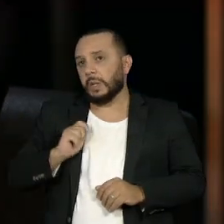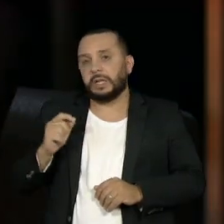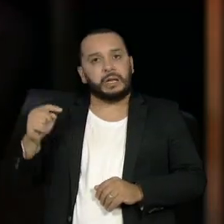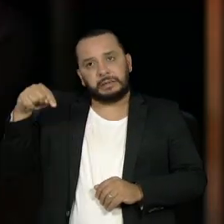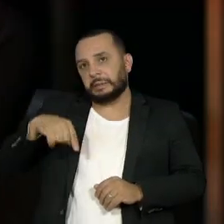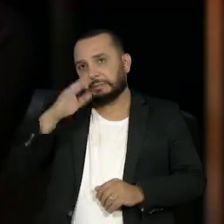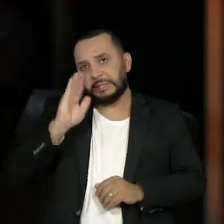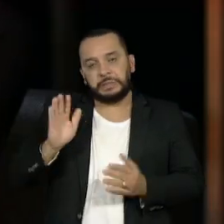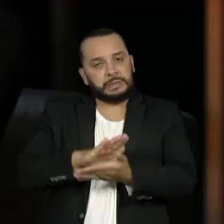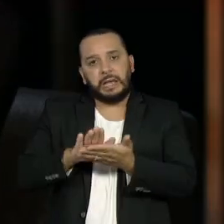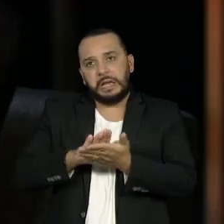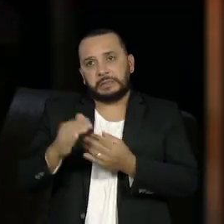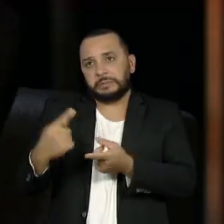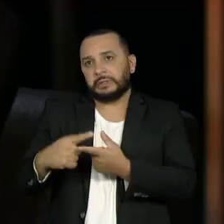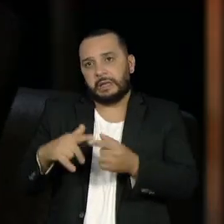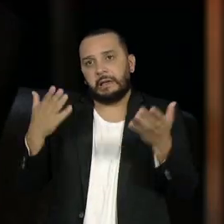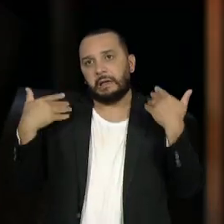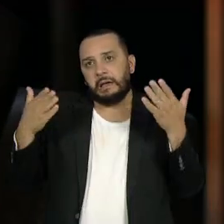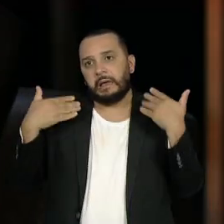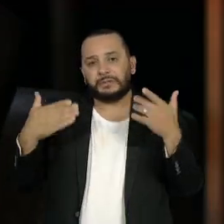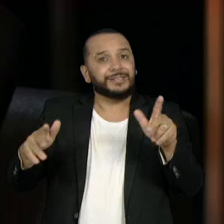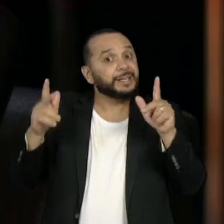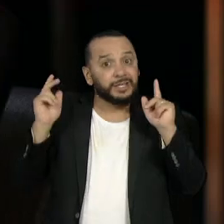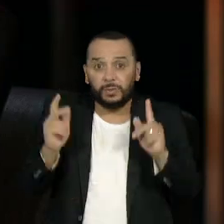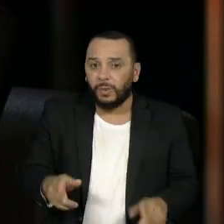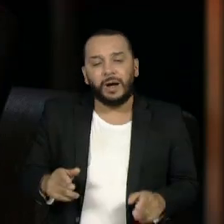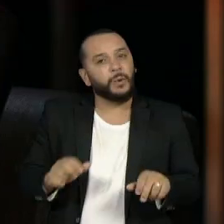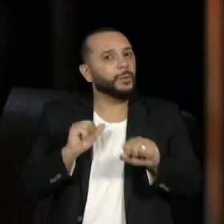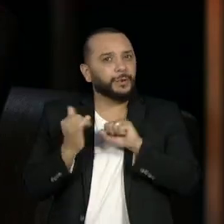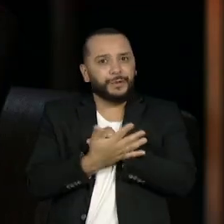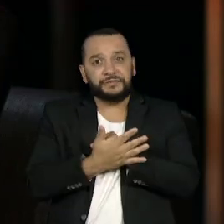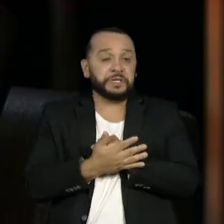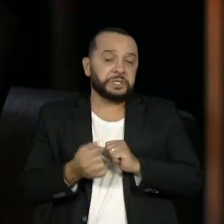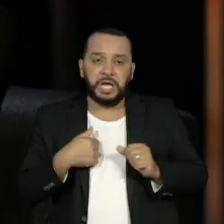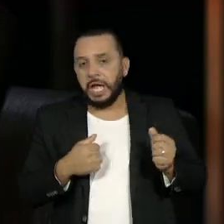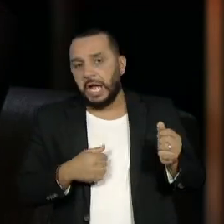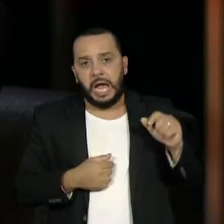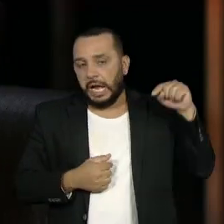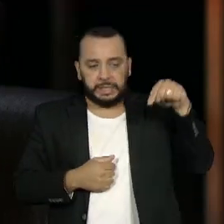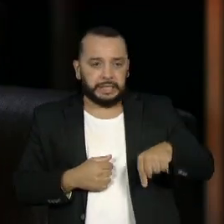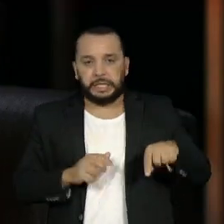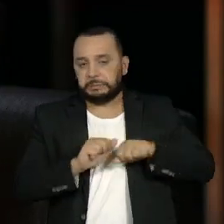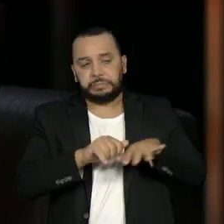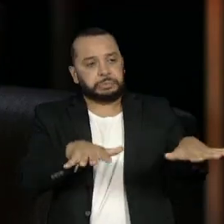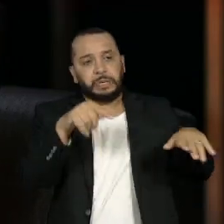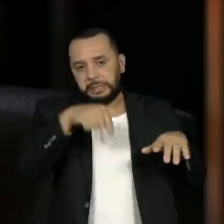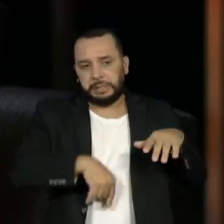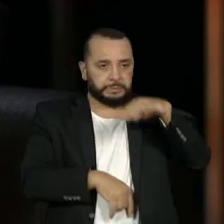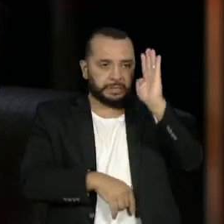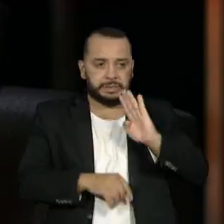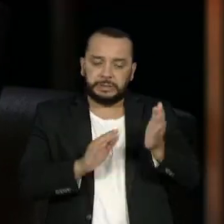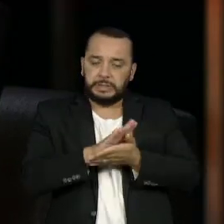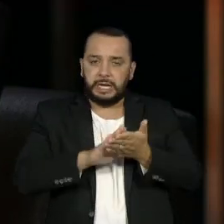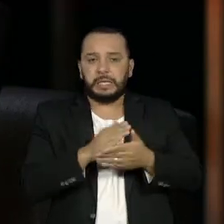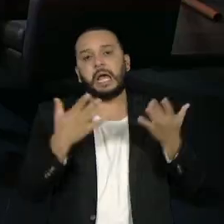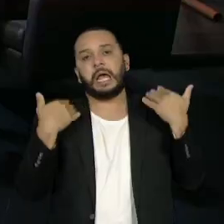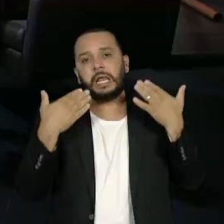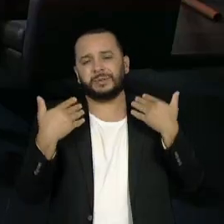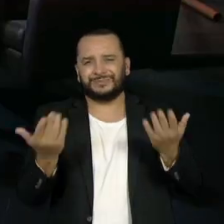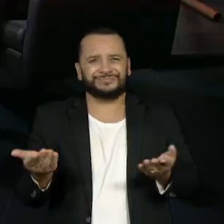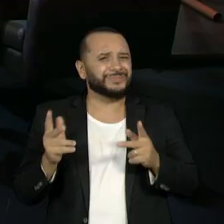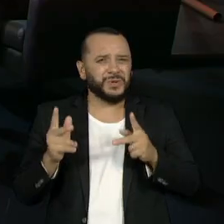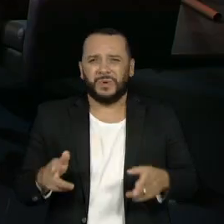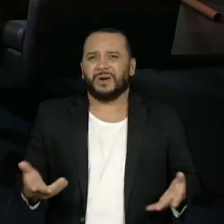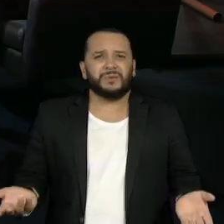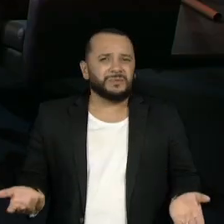tropical quente né a mesma história que nós estamos vivendo em 2020 no que se refere à doença eu